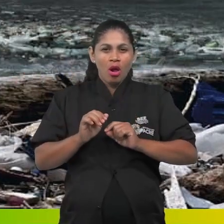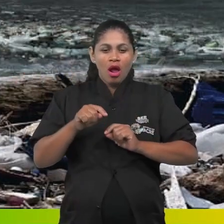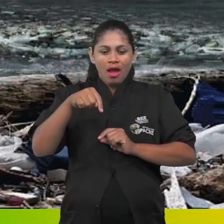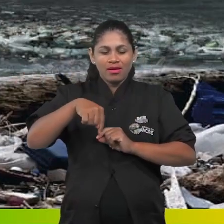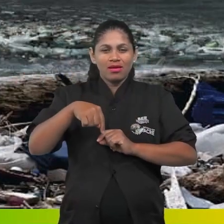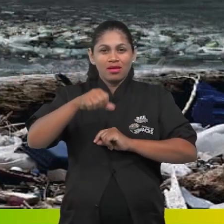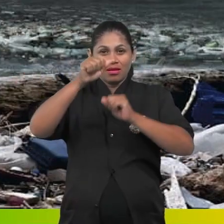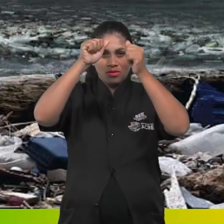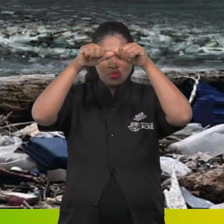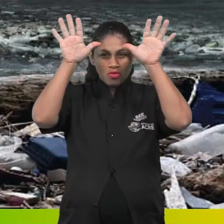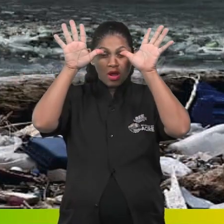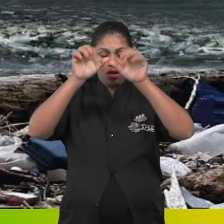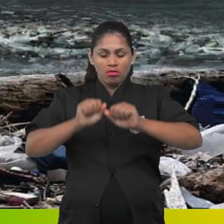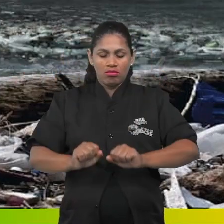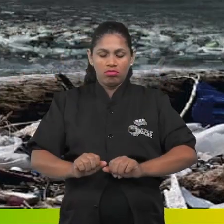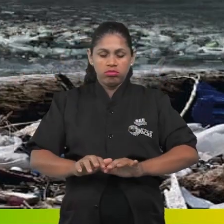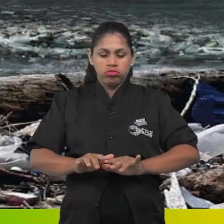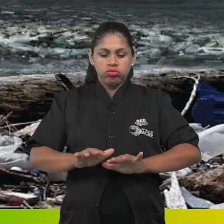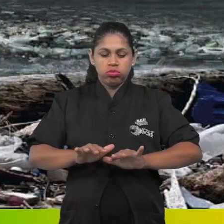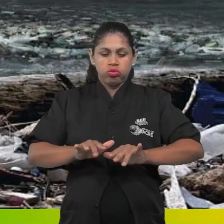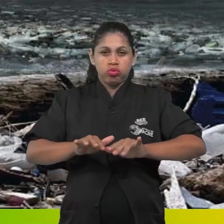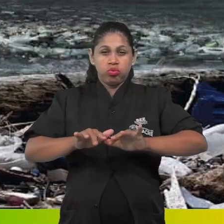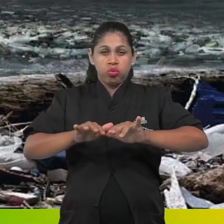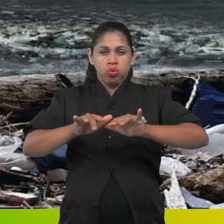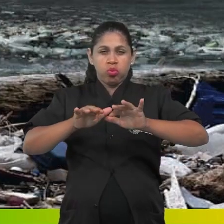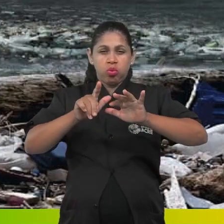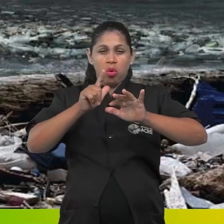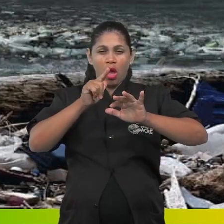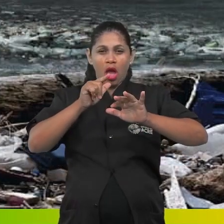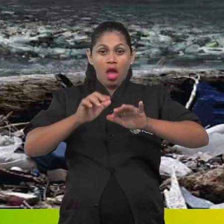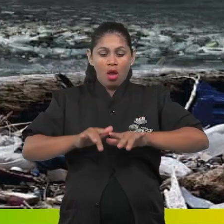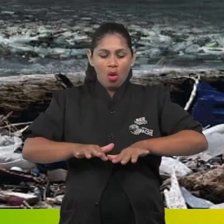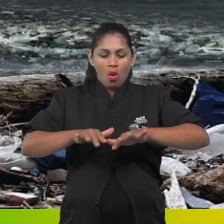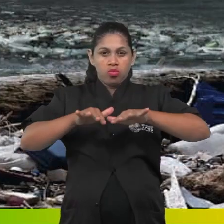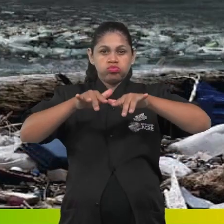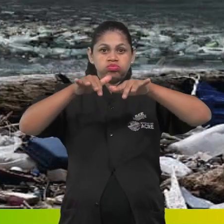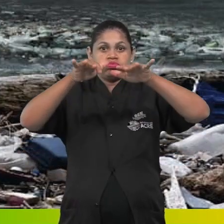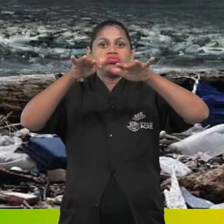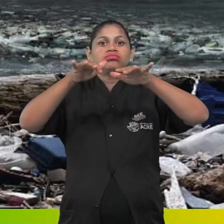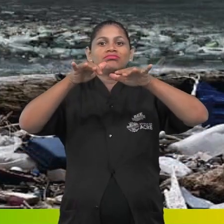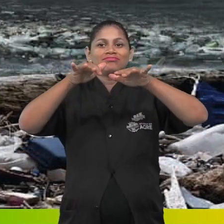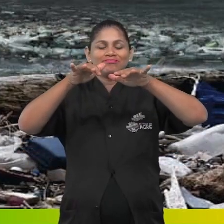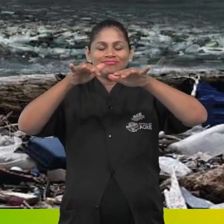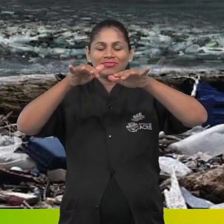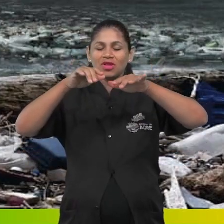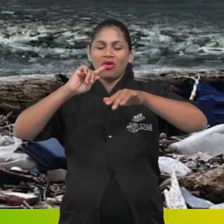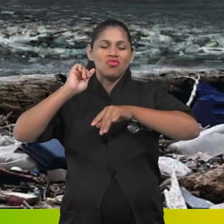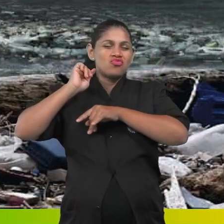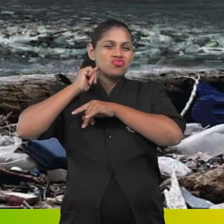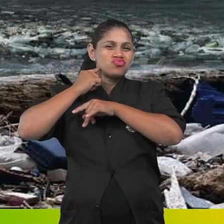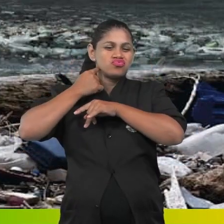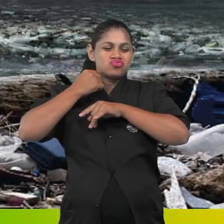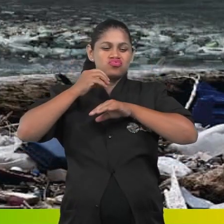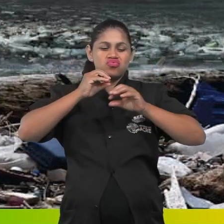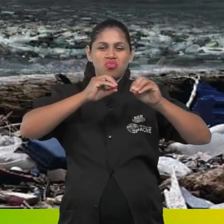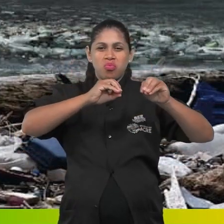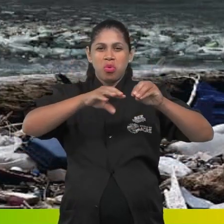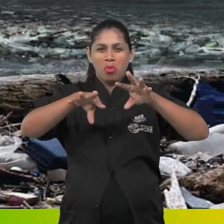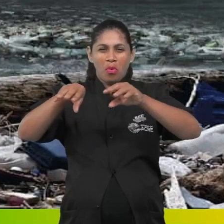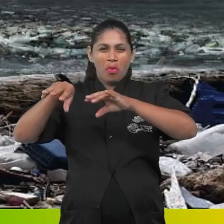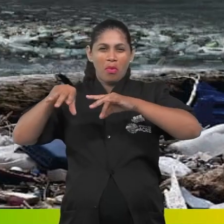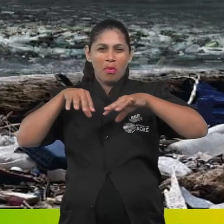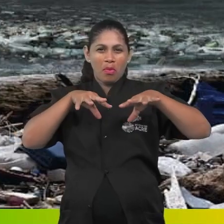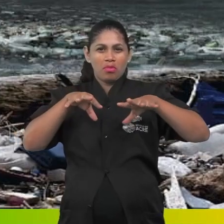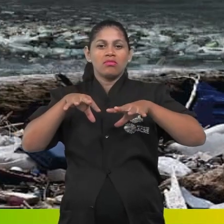ela traz tudo aquilo que a gente joga para o nosso ambiente. Causa aí uma situação até parecida com essa que a gente está